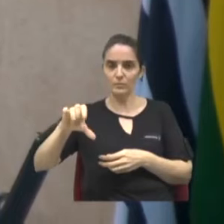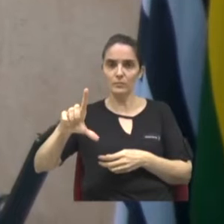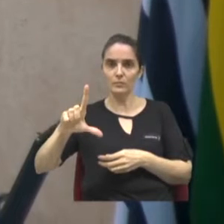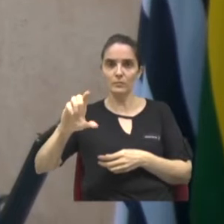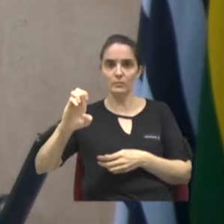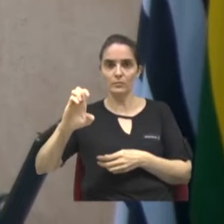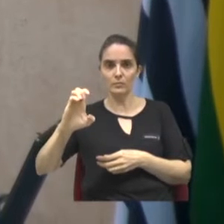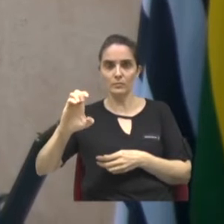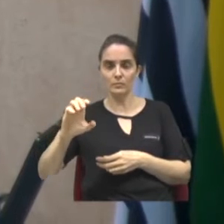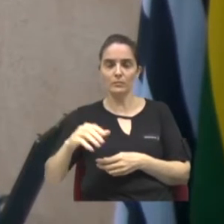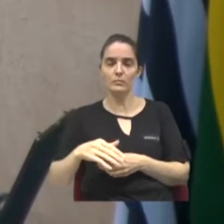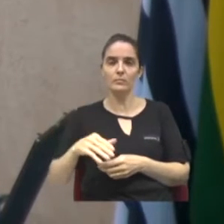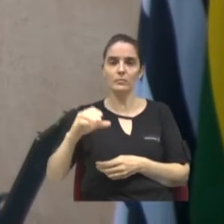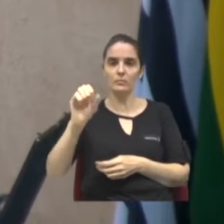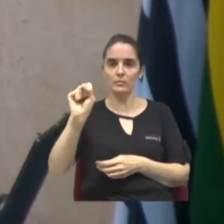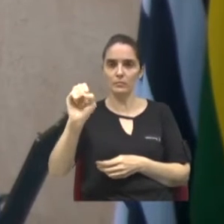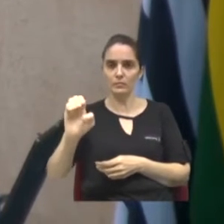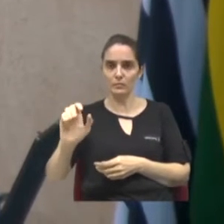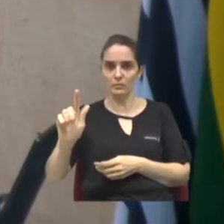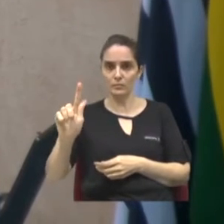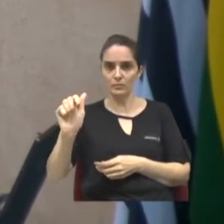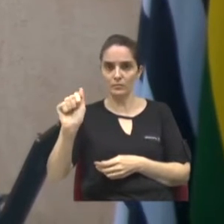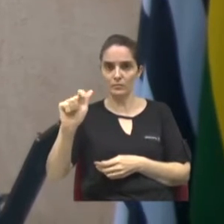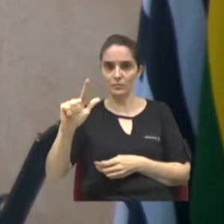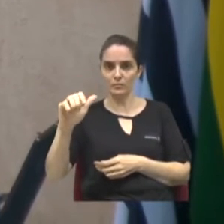certeza há de ter um